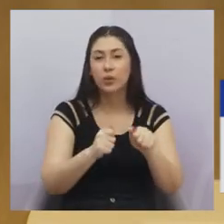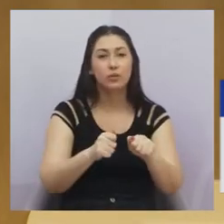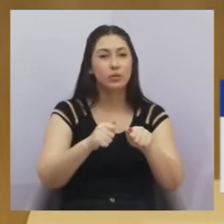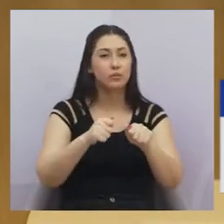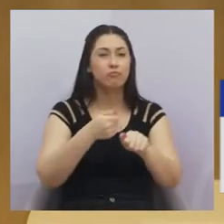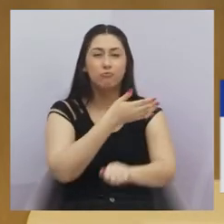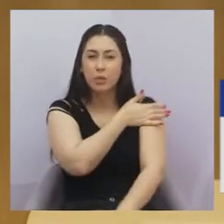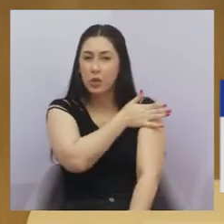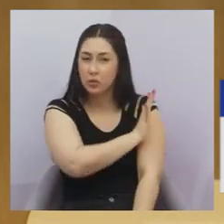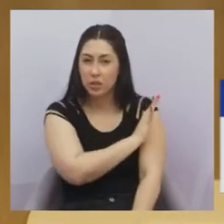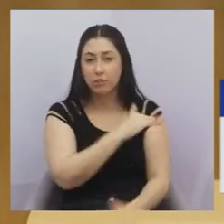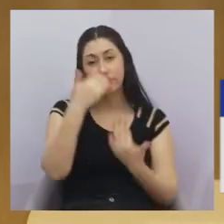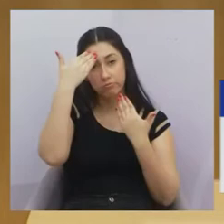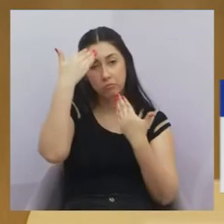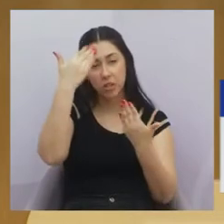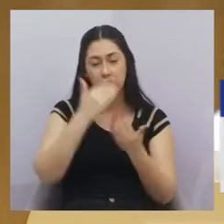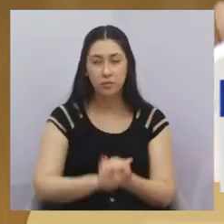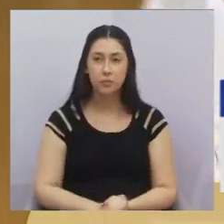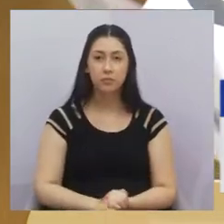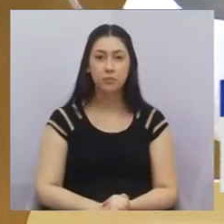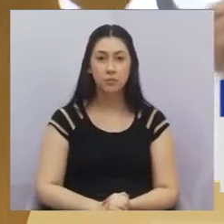de preconceito. Muito obrigado.